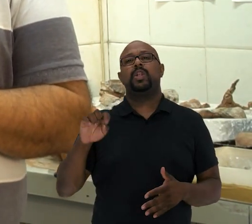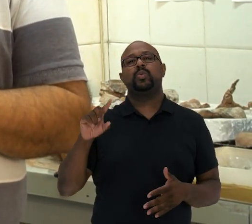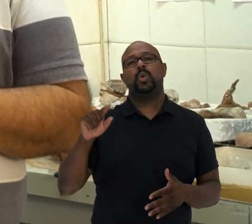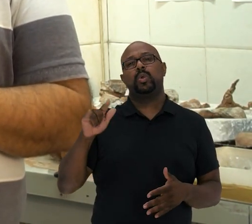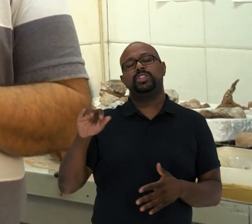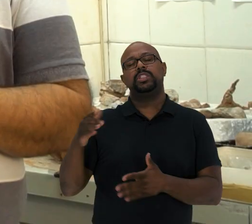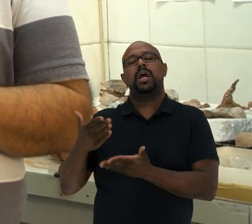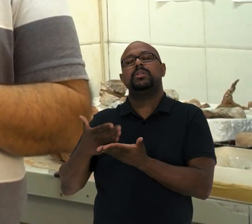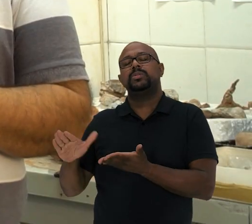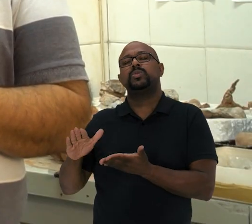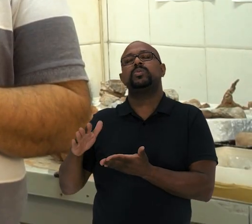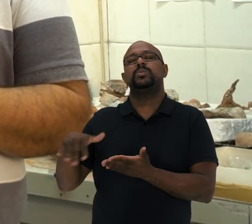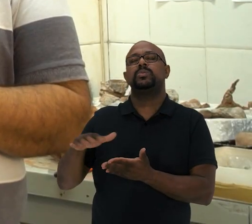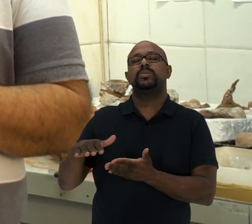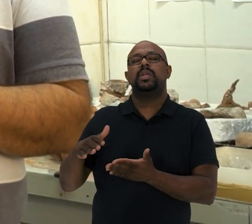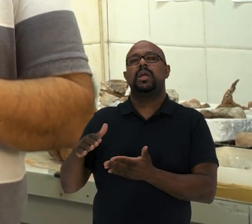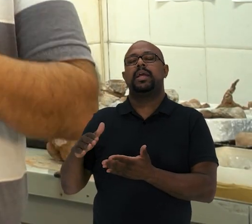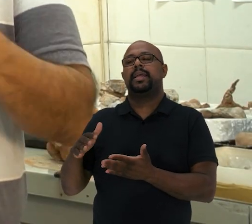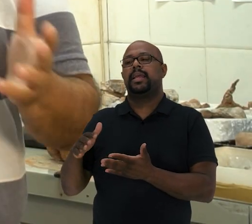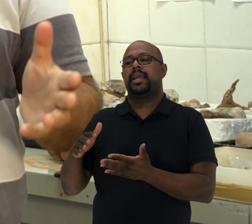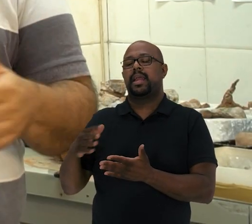ela estuda os vestígios